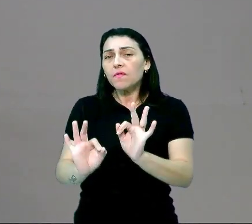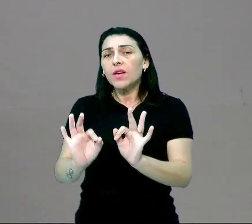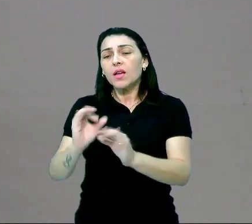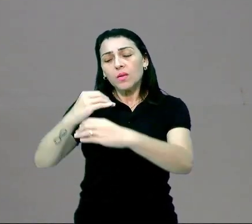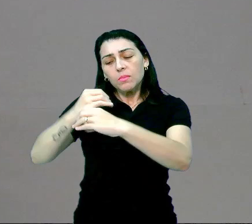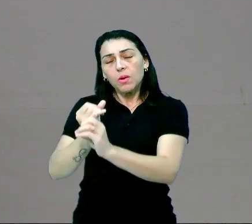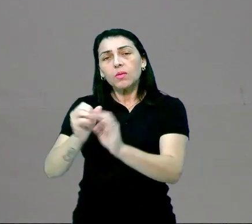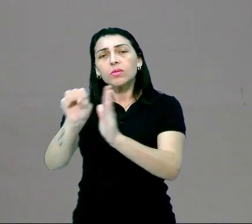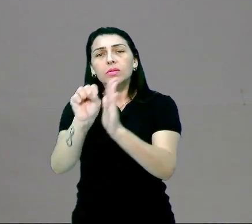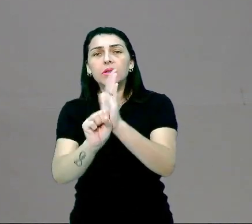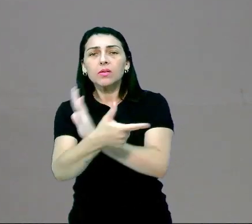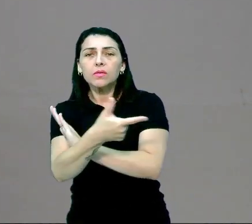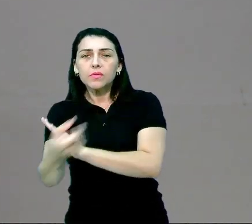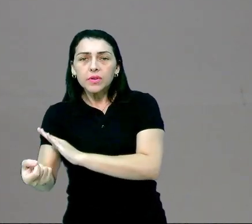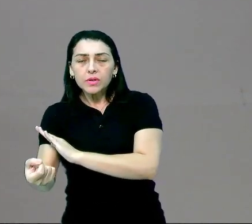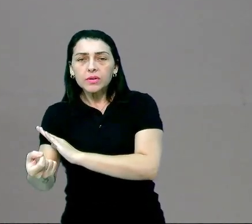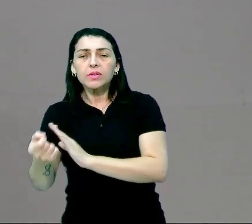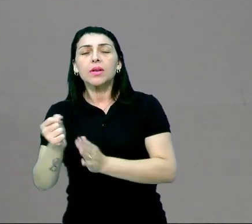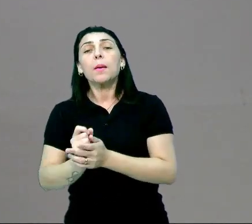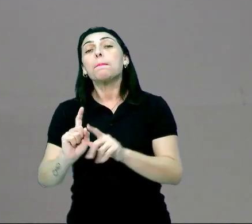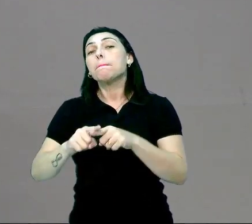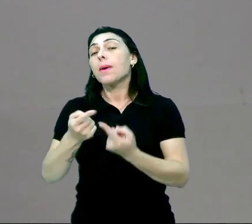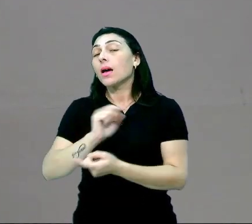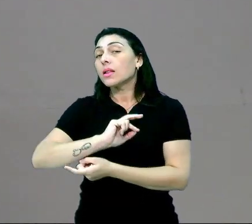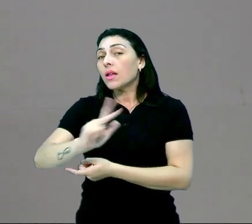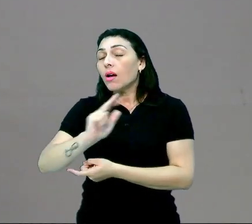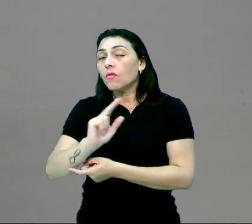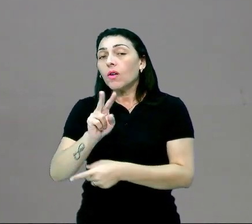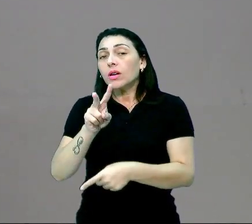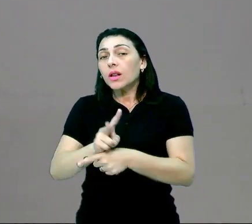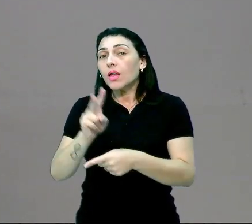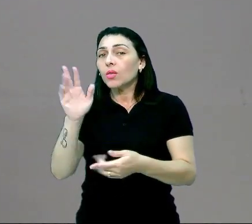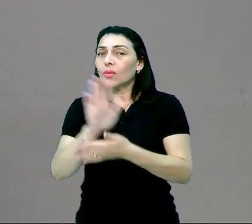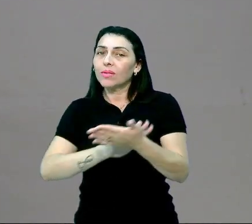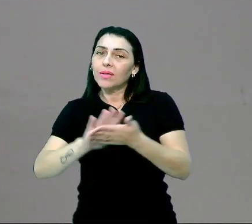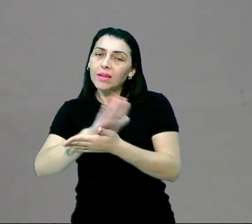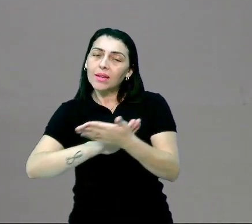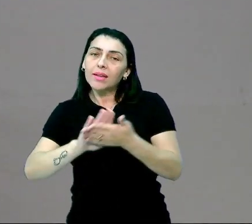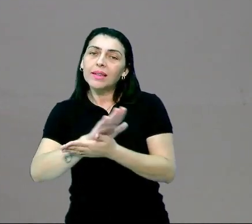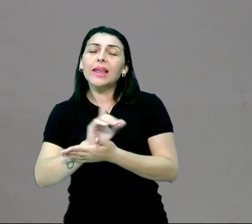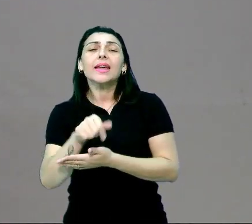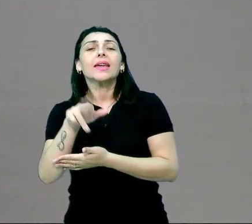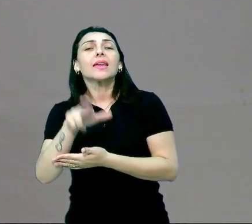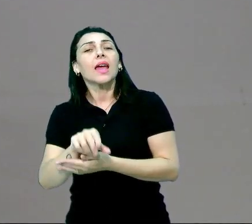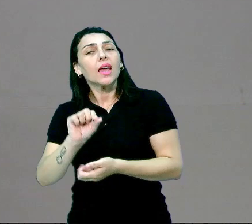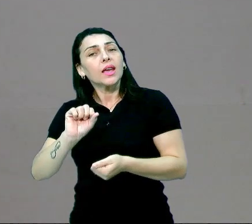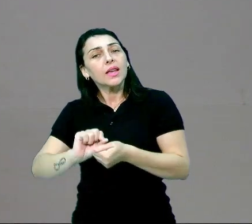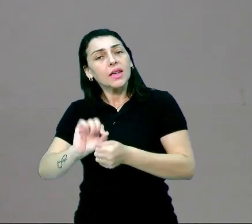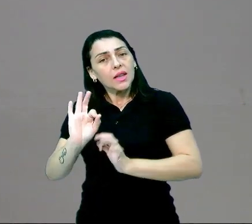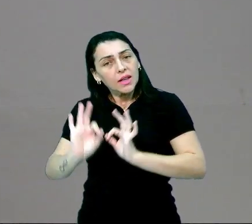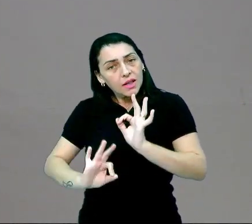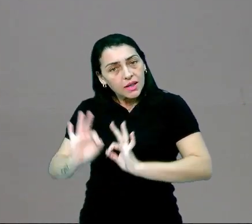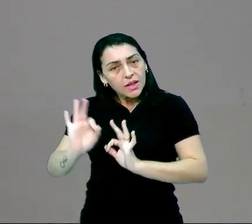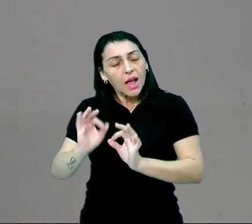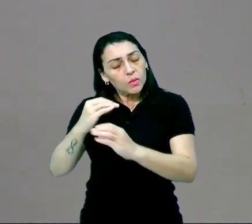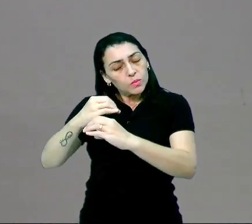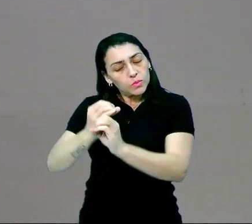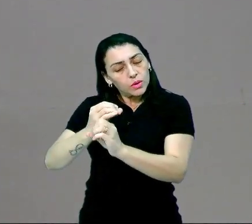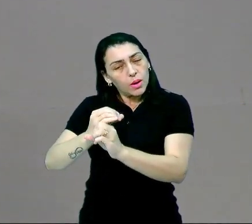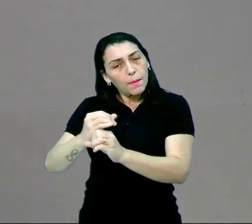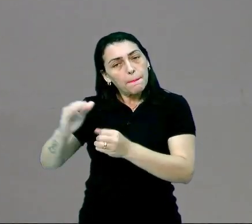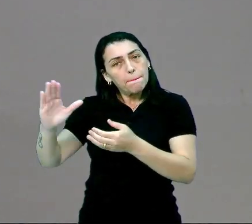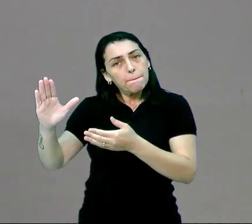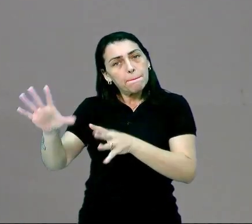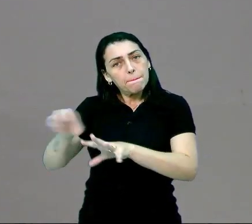XX. Então, mas ele não foi criado do nada. Quem criou o cachorro pitbull em laboratório